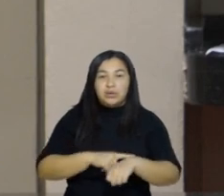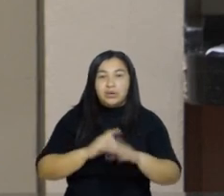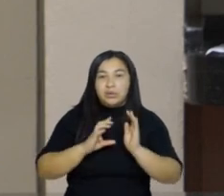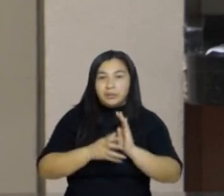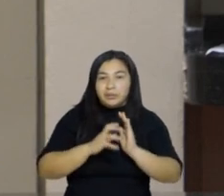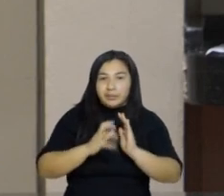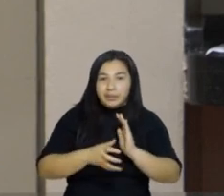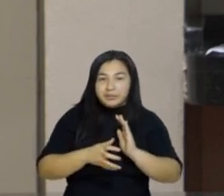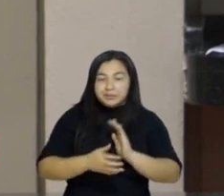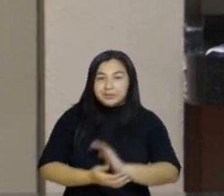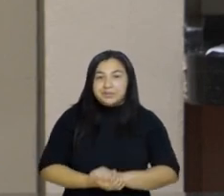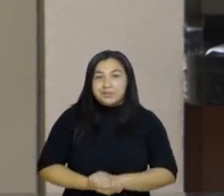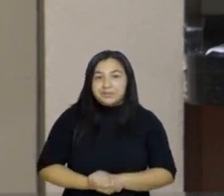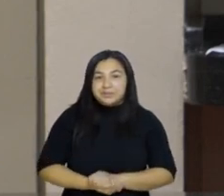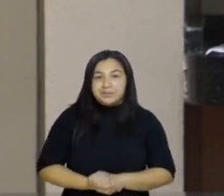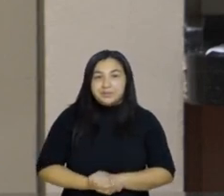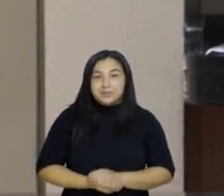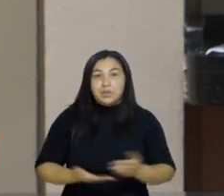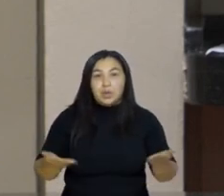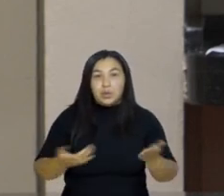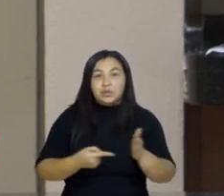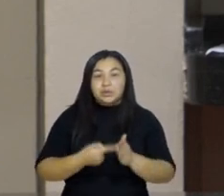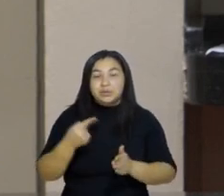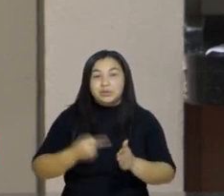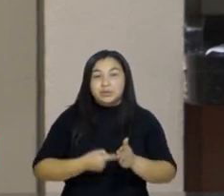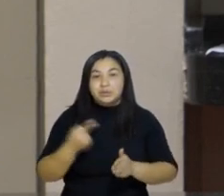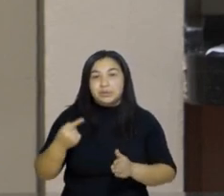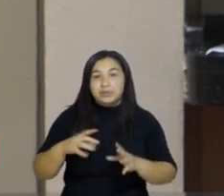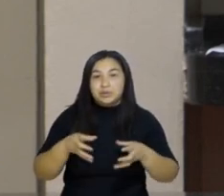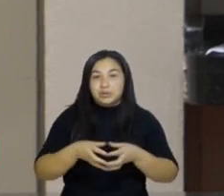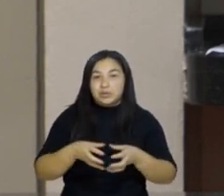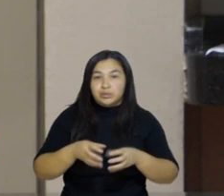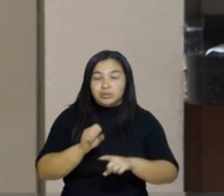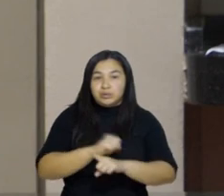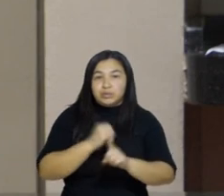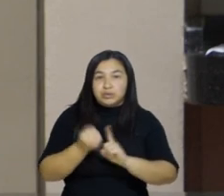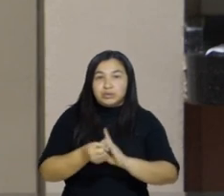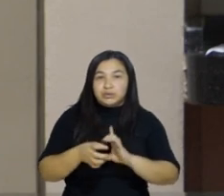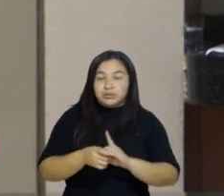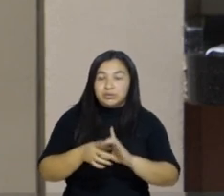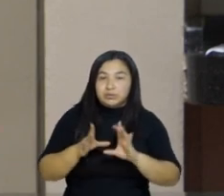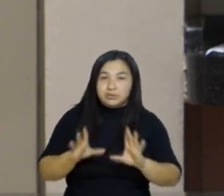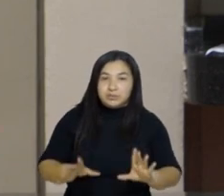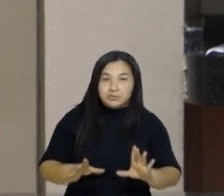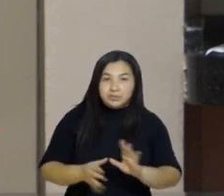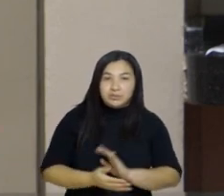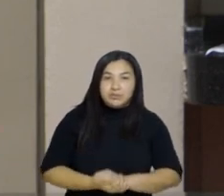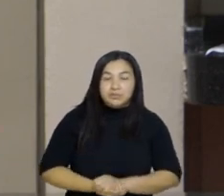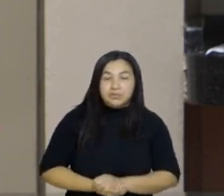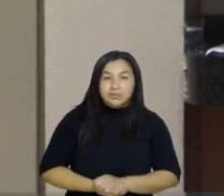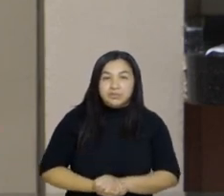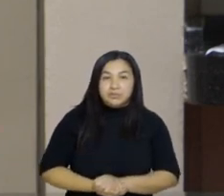partidos políticos. Hoje, o primeiro horário é do Bloco Social Democrático, MDB-PSDB.